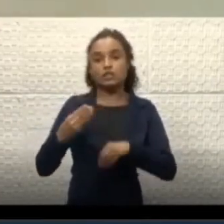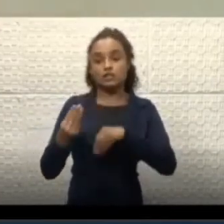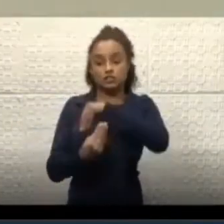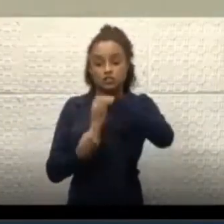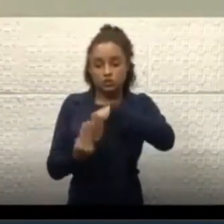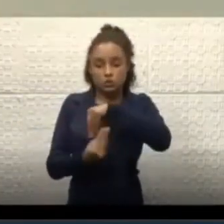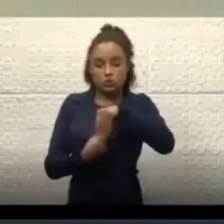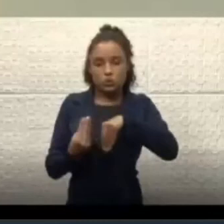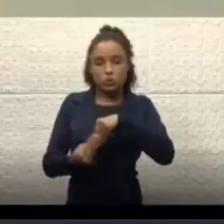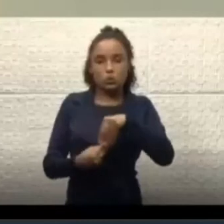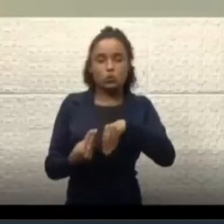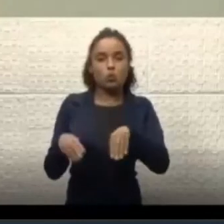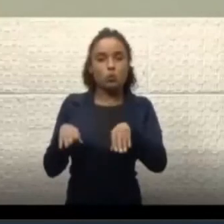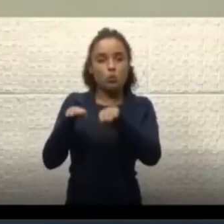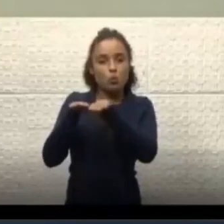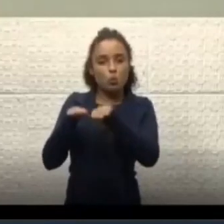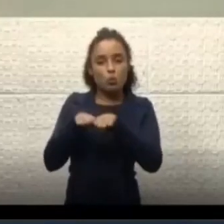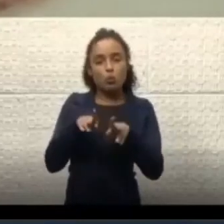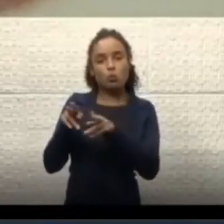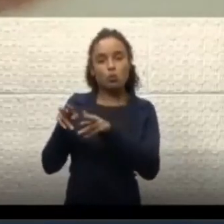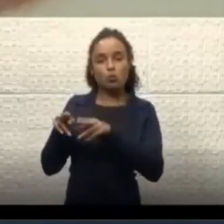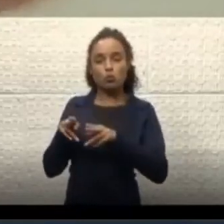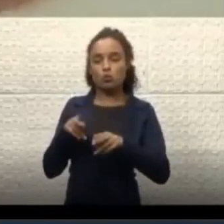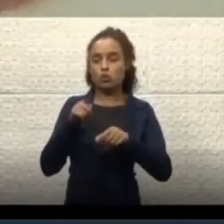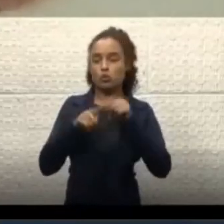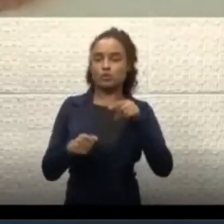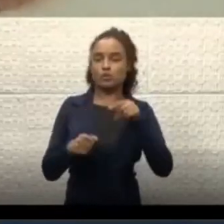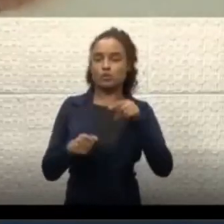homogênea, sem precipitado no fundo.